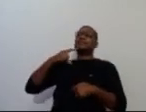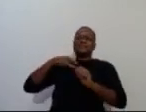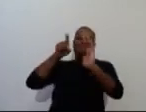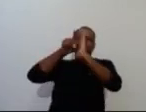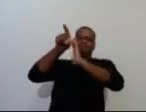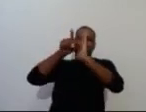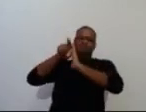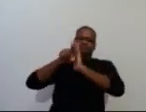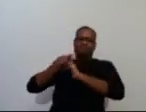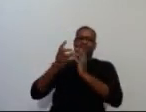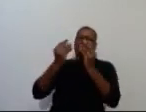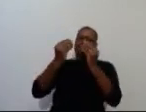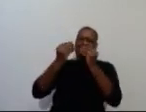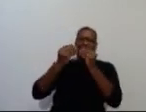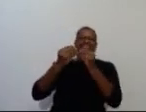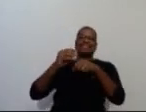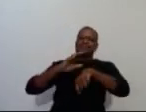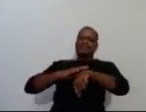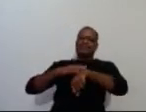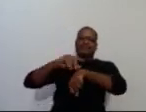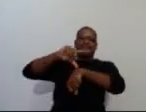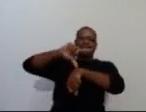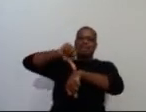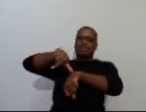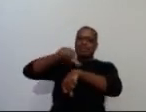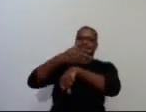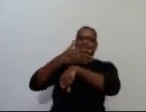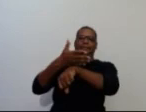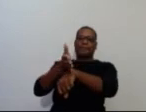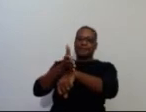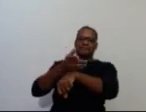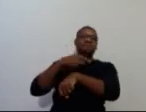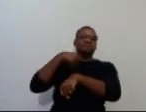vou poder fazer todas, mas a primeira aqui